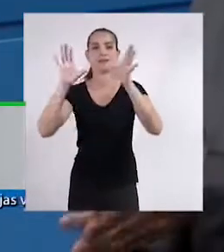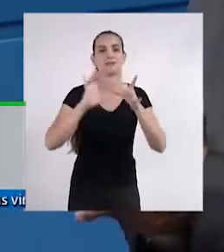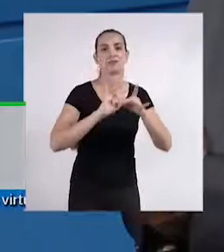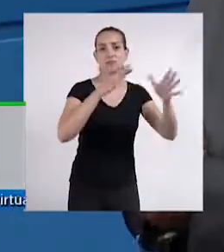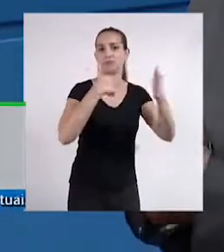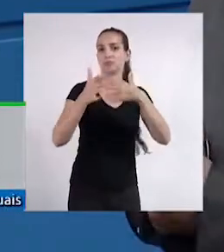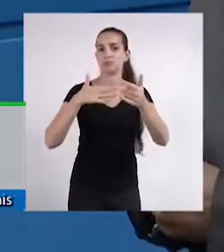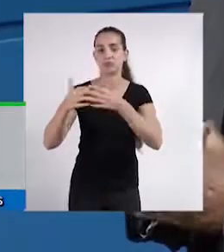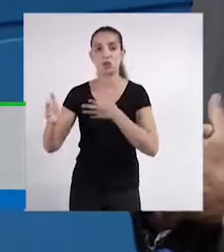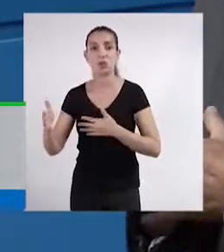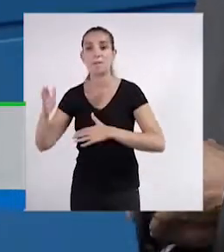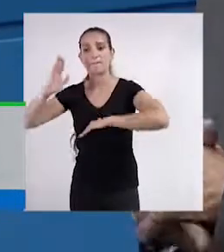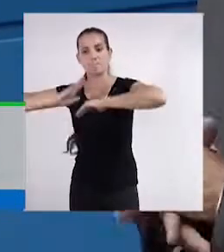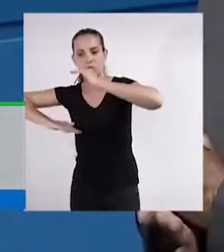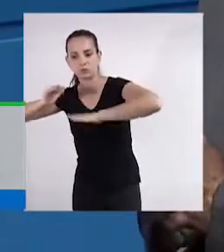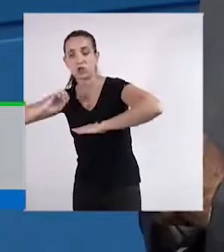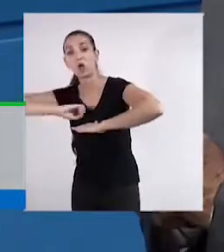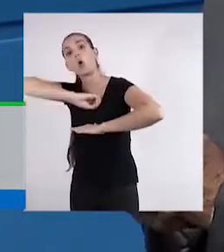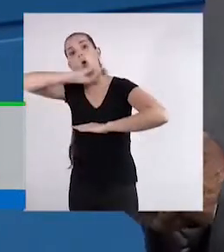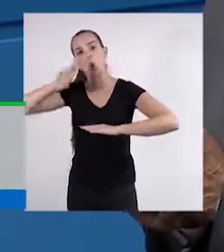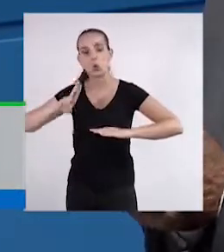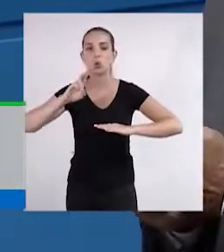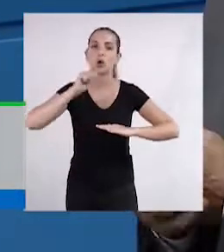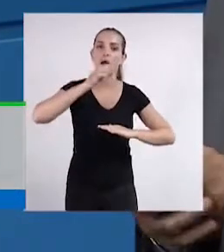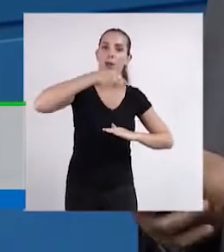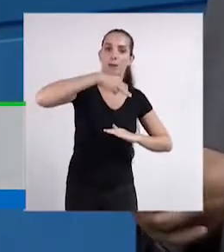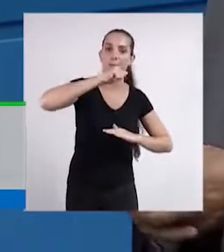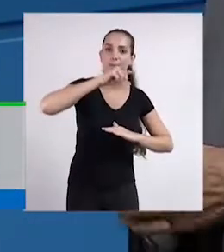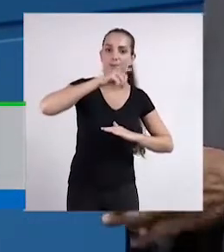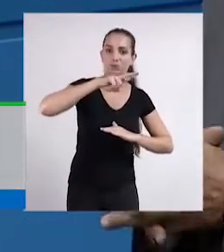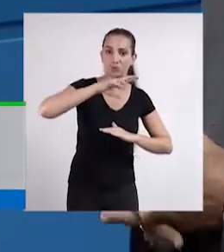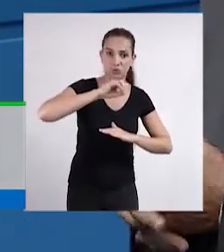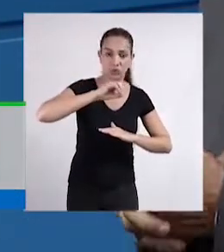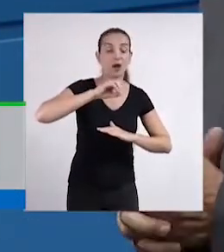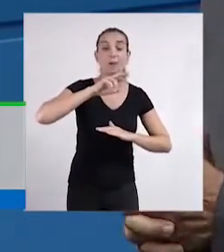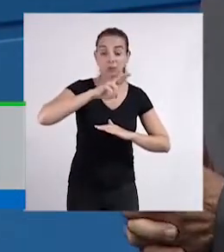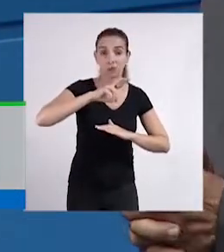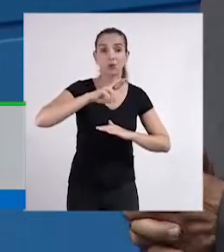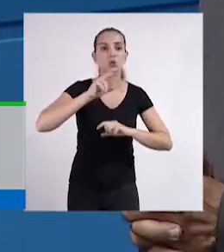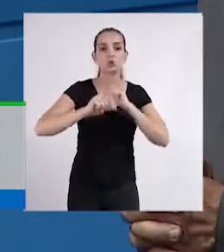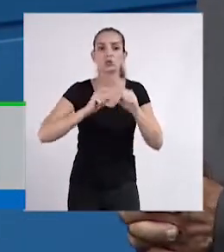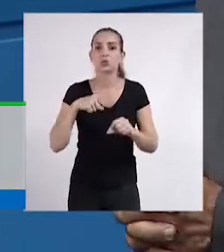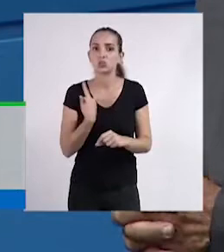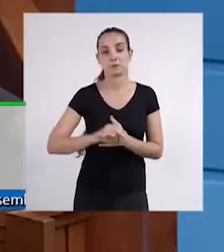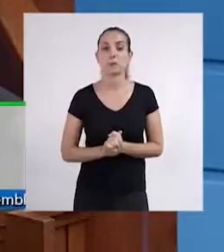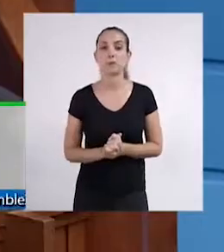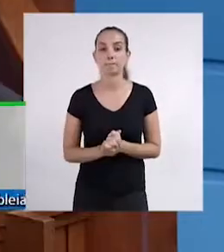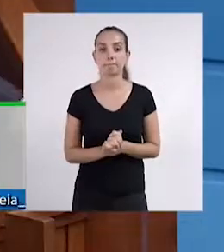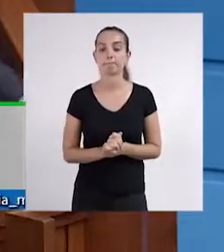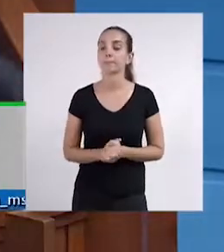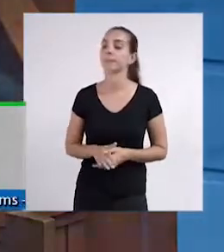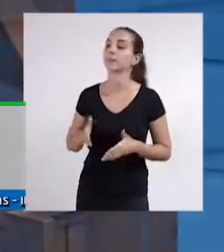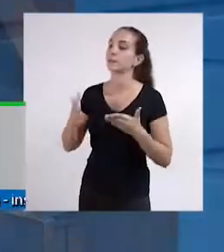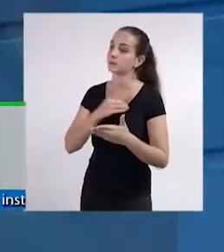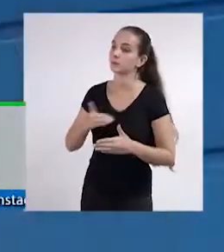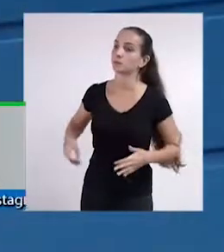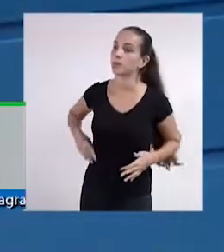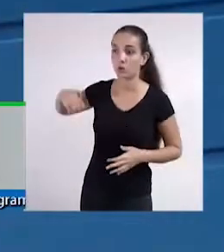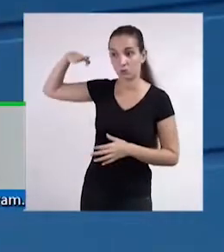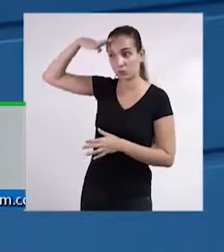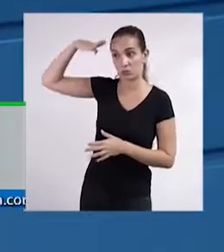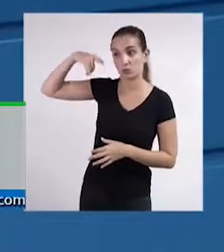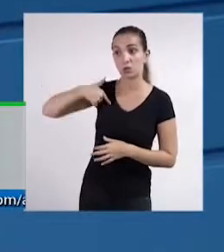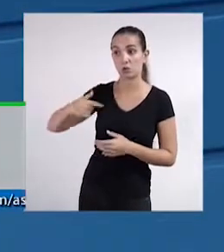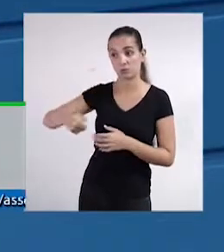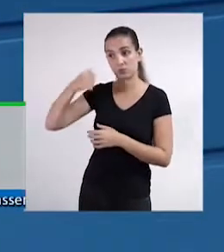seja do pescador amador, nós teremos em pouco tempo praticamente nenhum peixe nos nossos rios. Deputado Cabalmi, primeiro